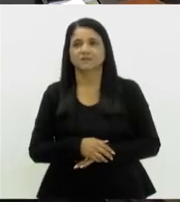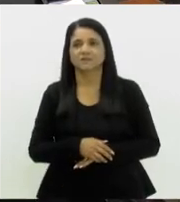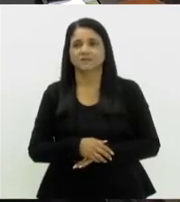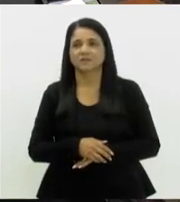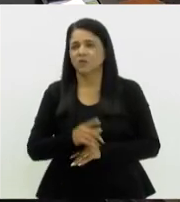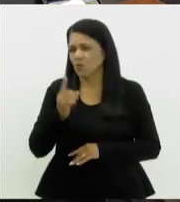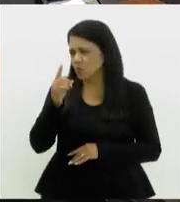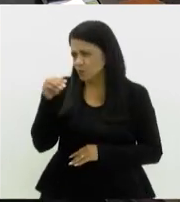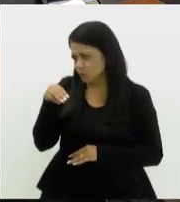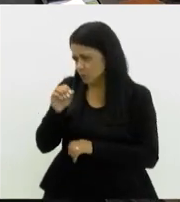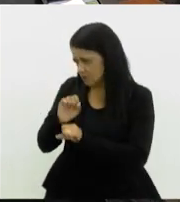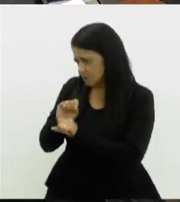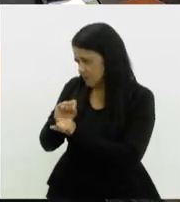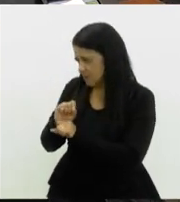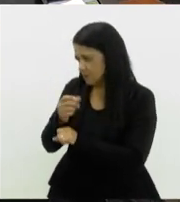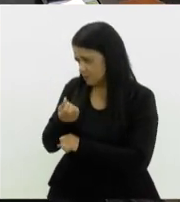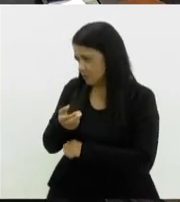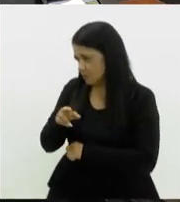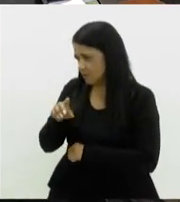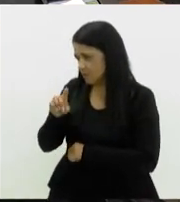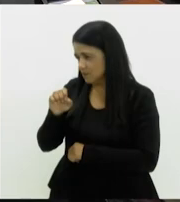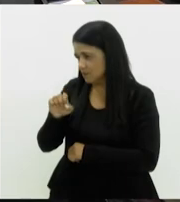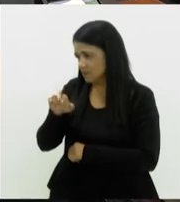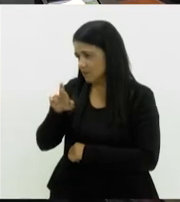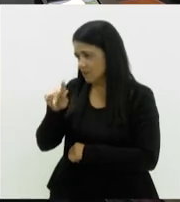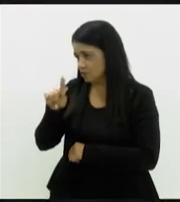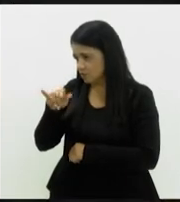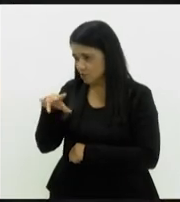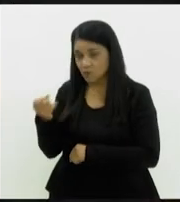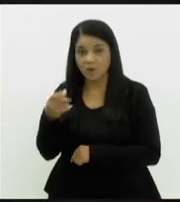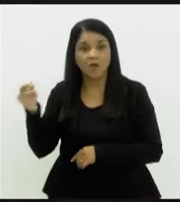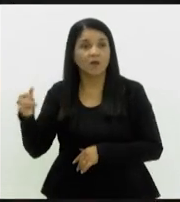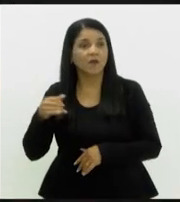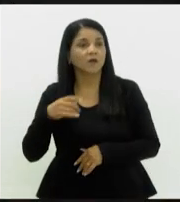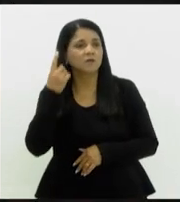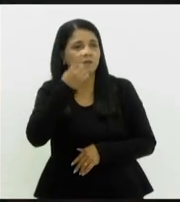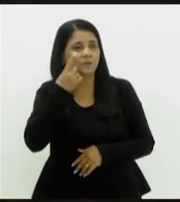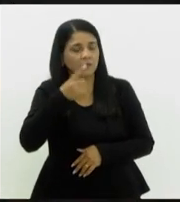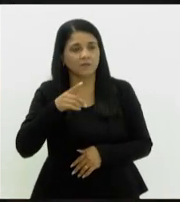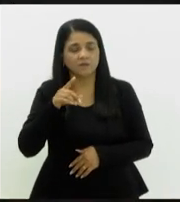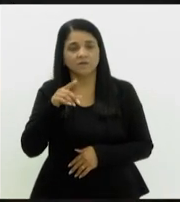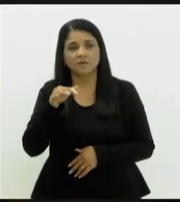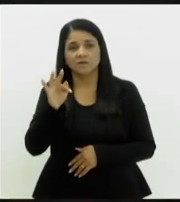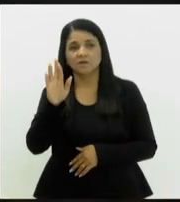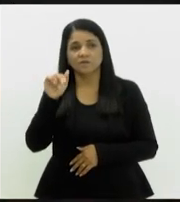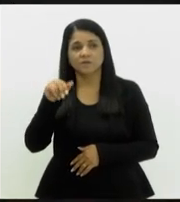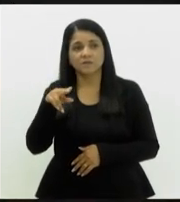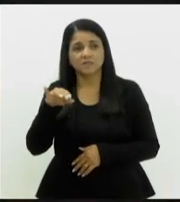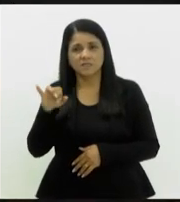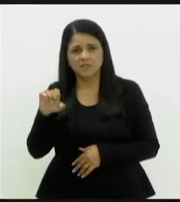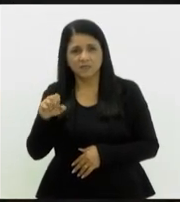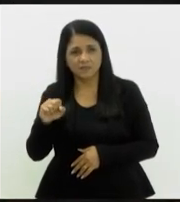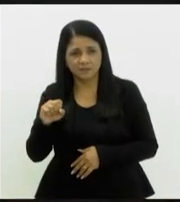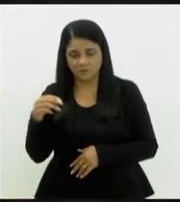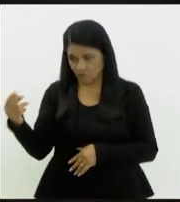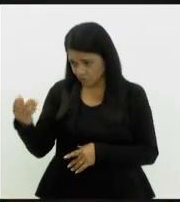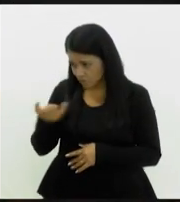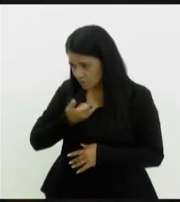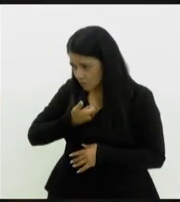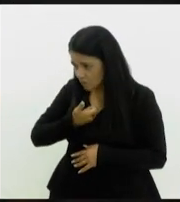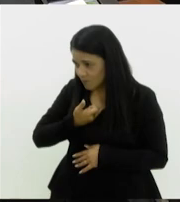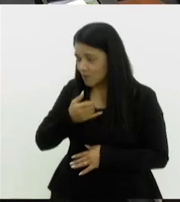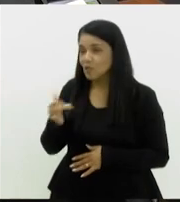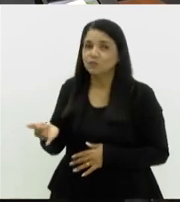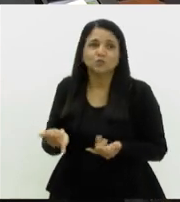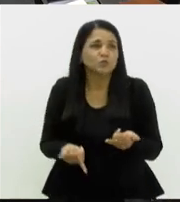favor, doutor Serginho. Deputada Francianes, falou conosco ou o seu microfone estava aberto? Desculpa, presidente. Ah, então tá. Eu